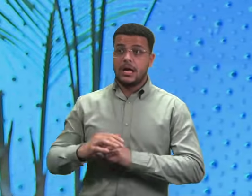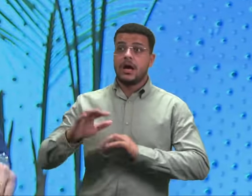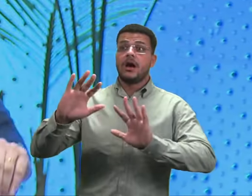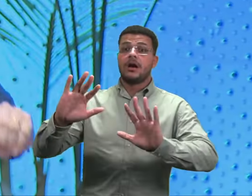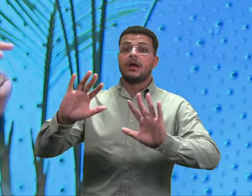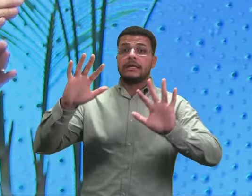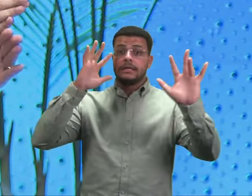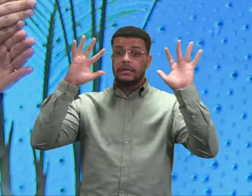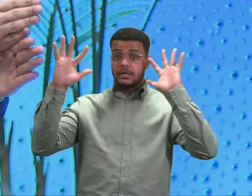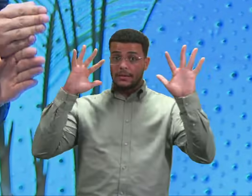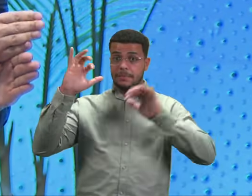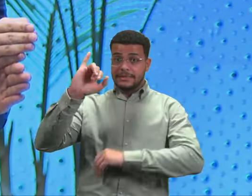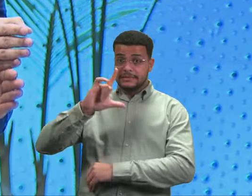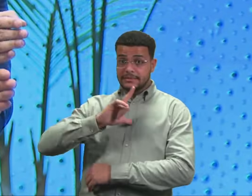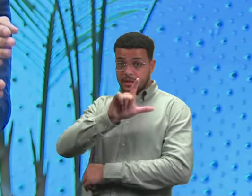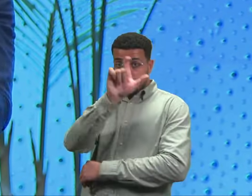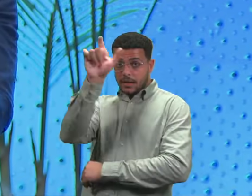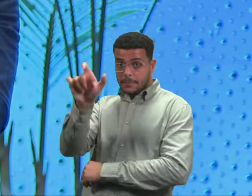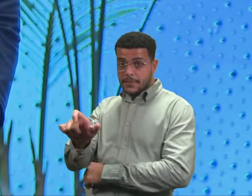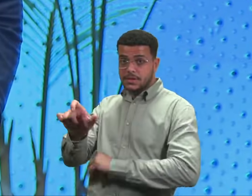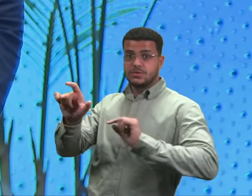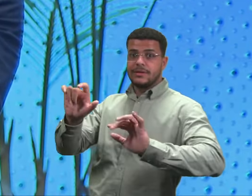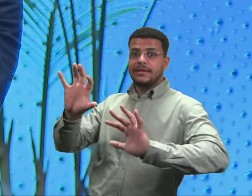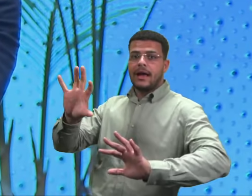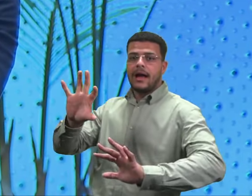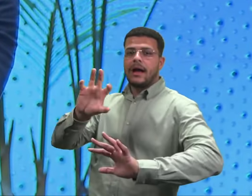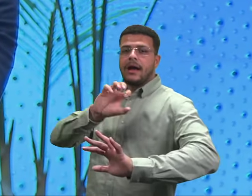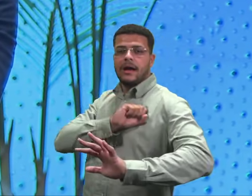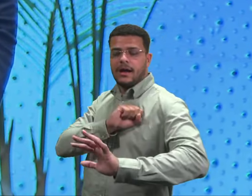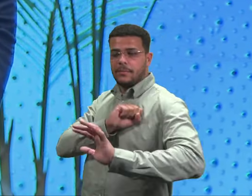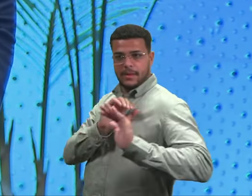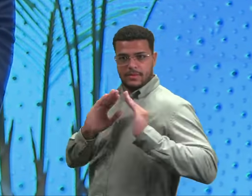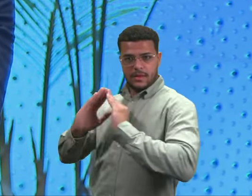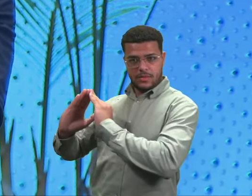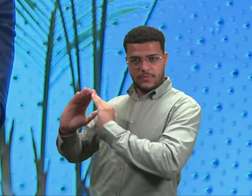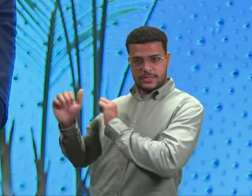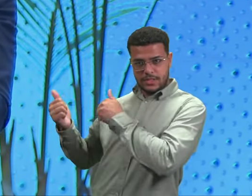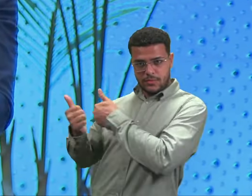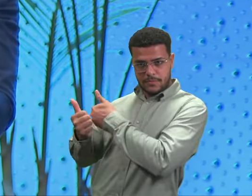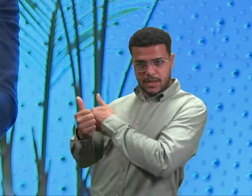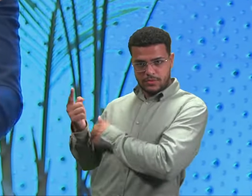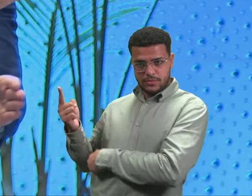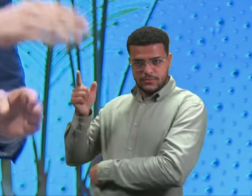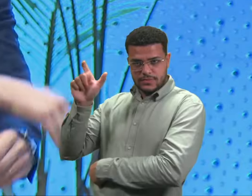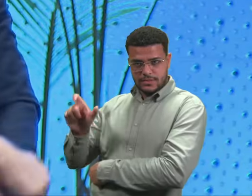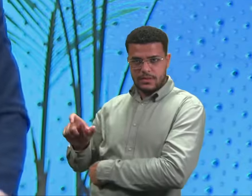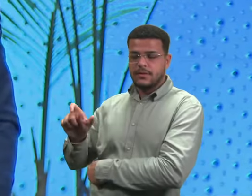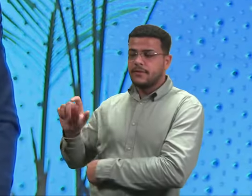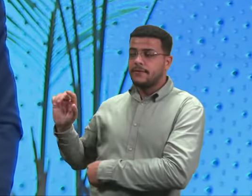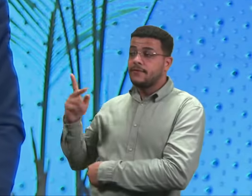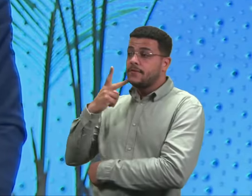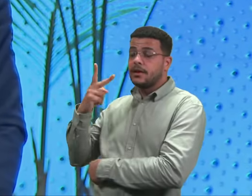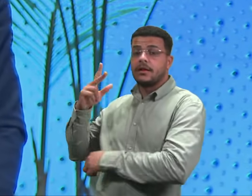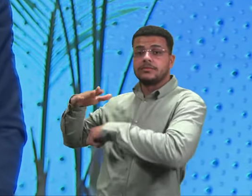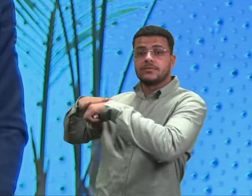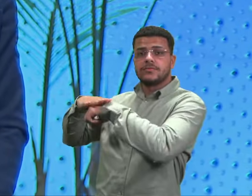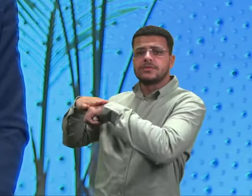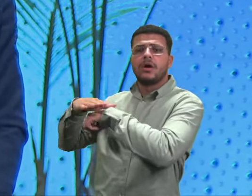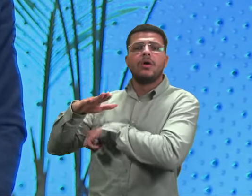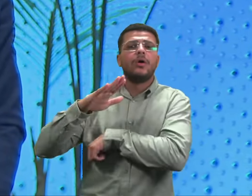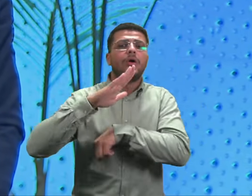Imagina que essa pessoa que você mais ama, que está do seu lado, dissesse para você agora: